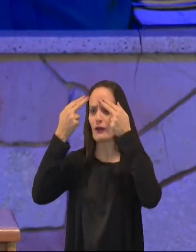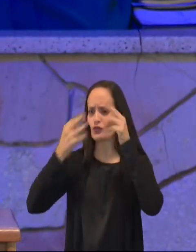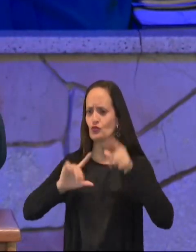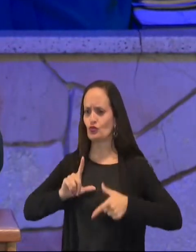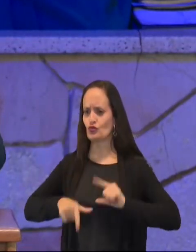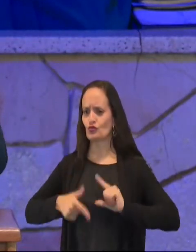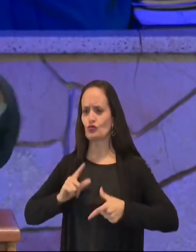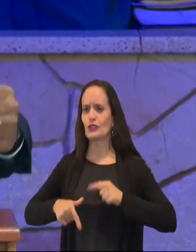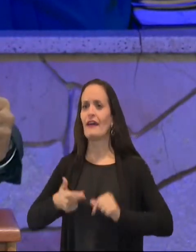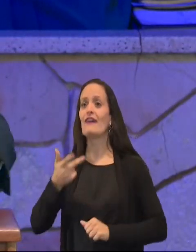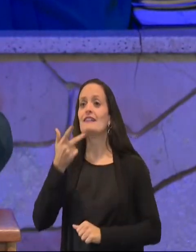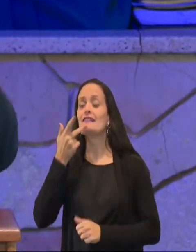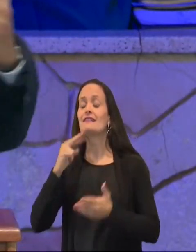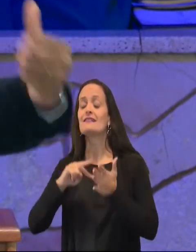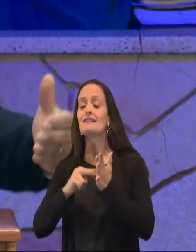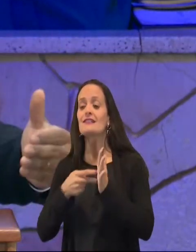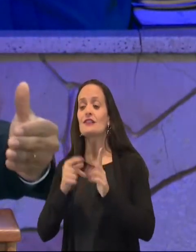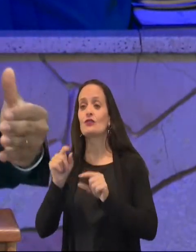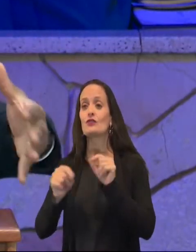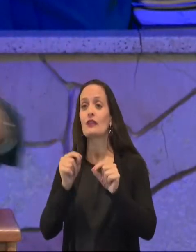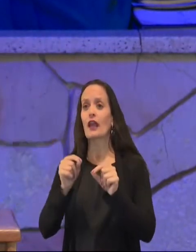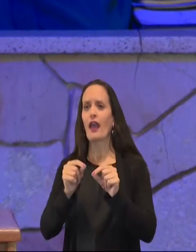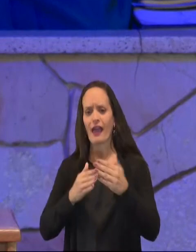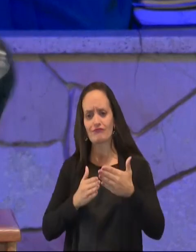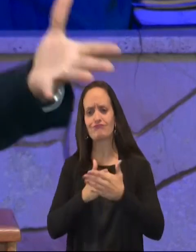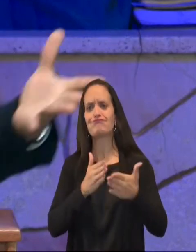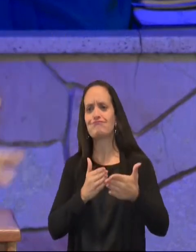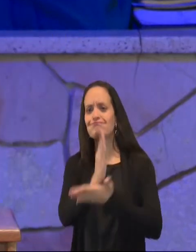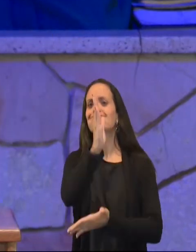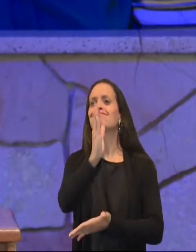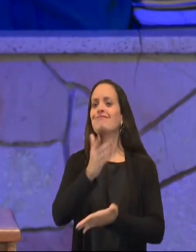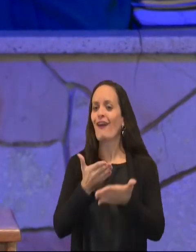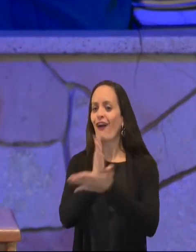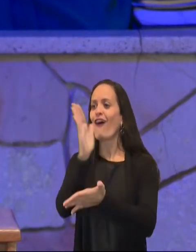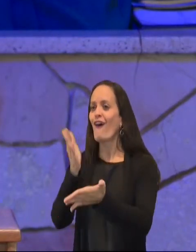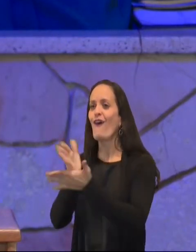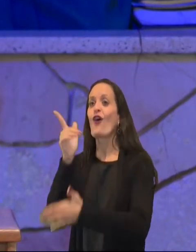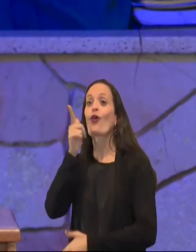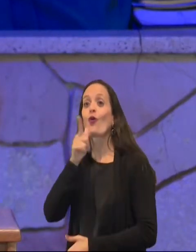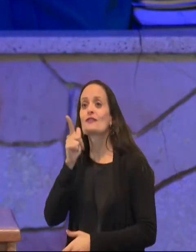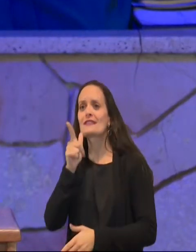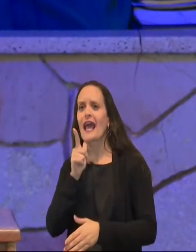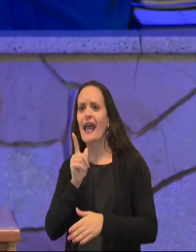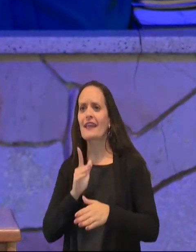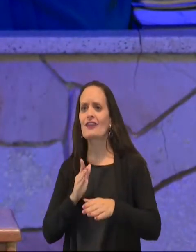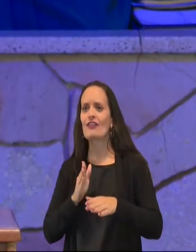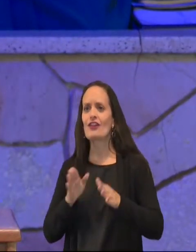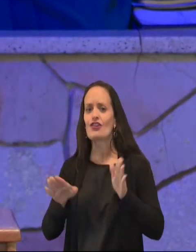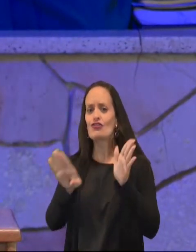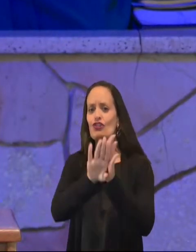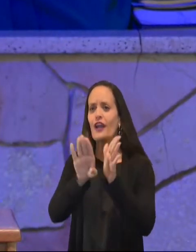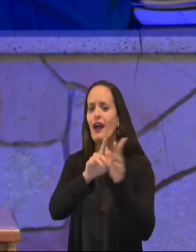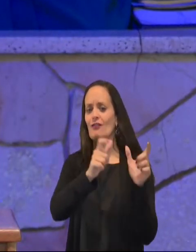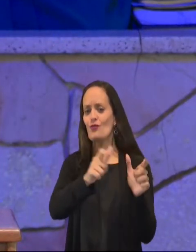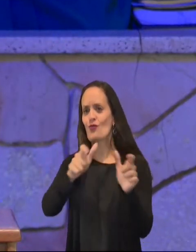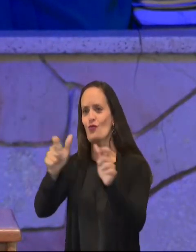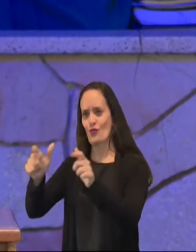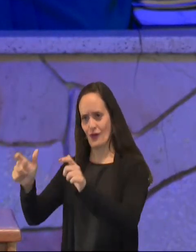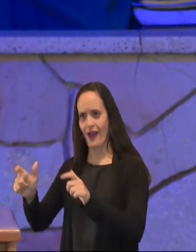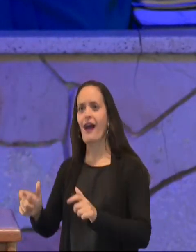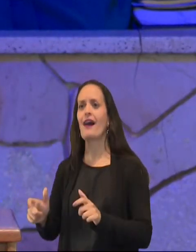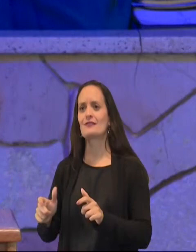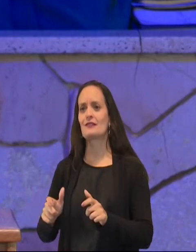da quebra de barreiras nacionais. Não há mais barreiras, os países podem e devem receber